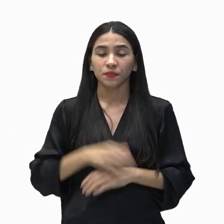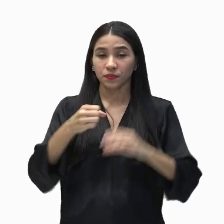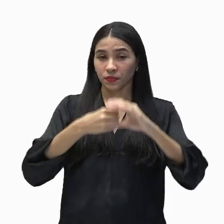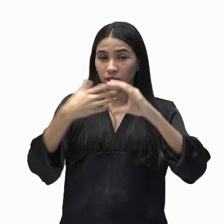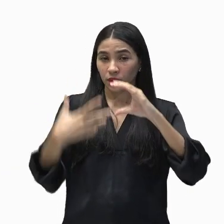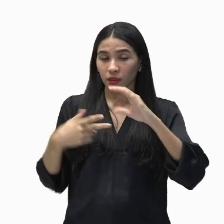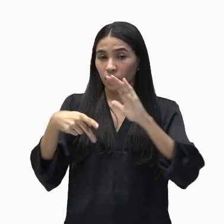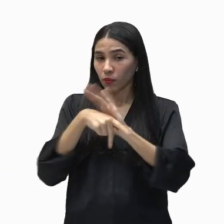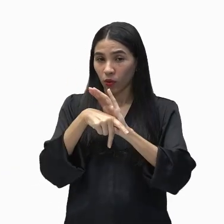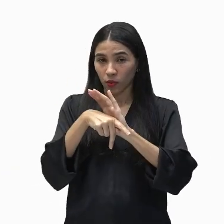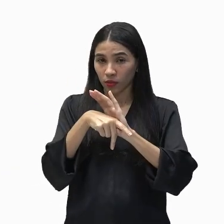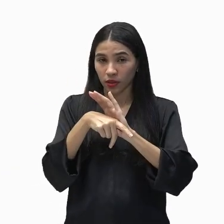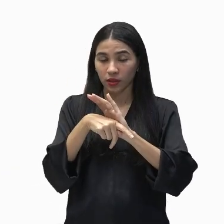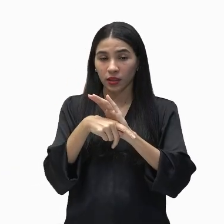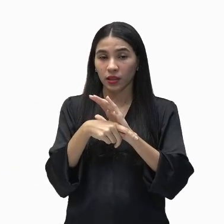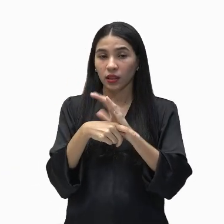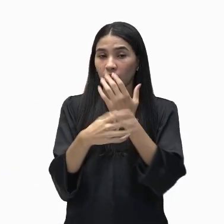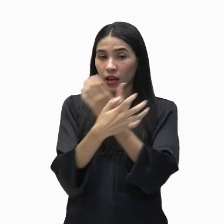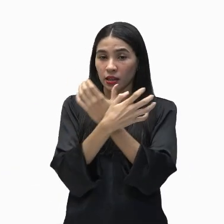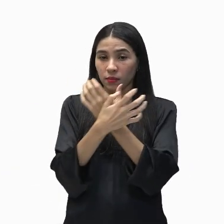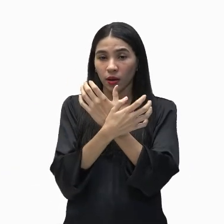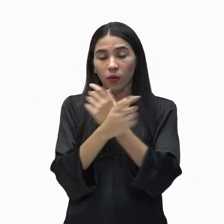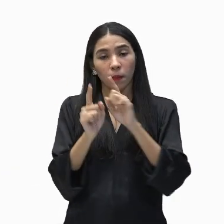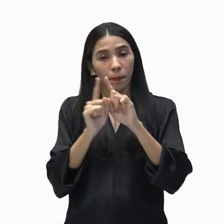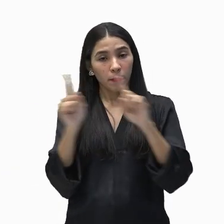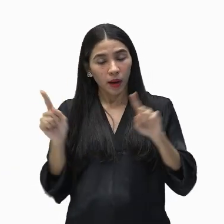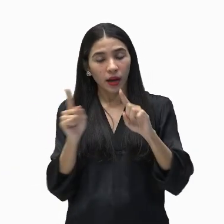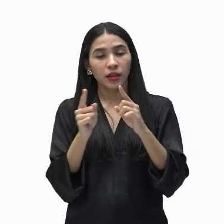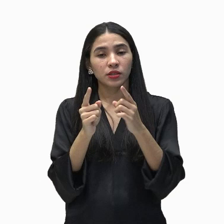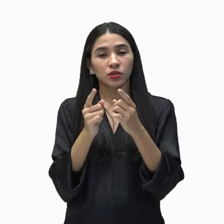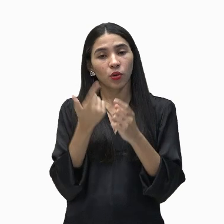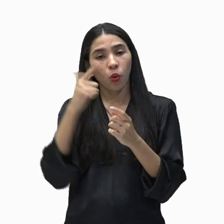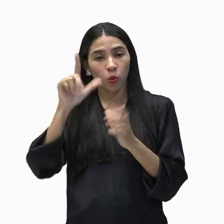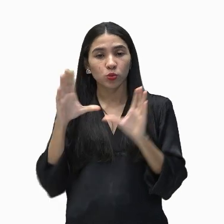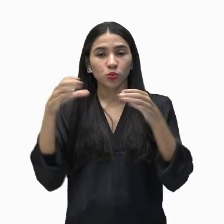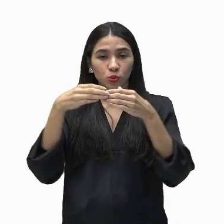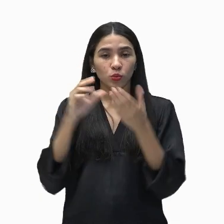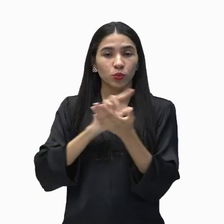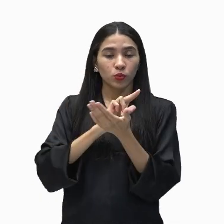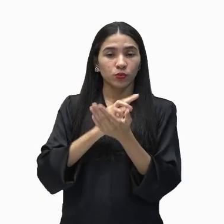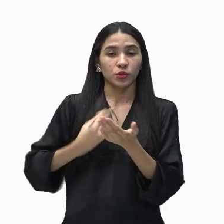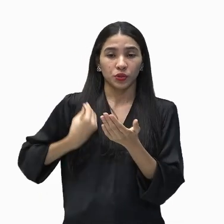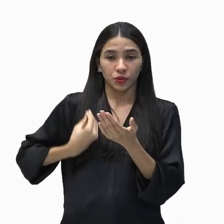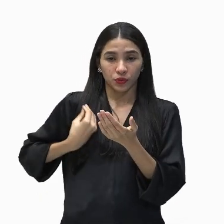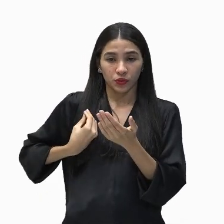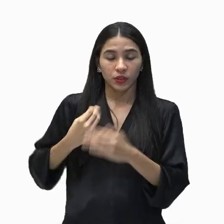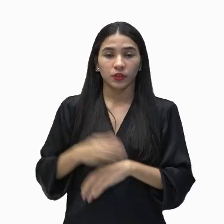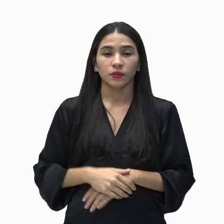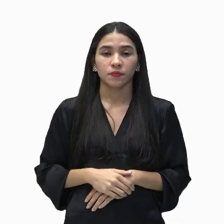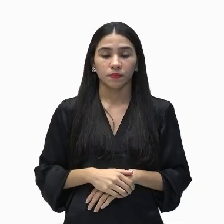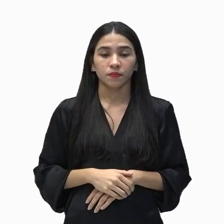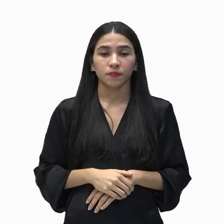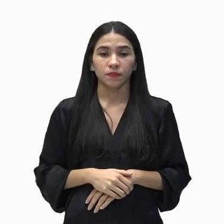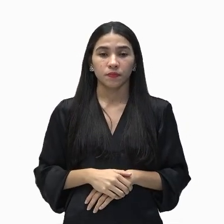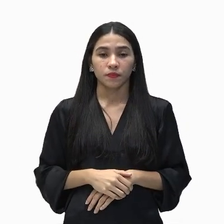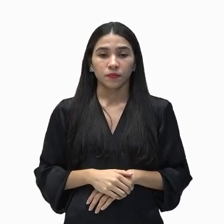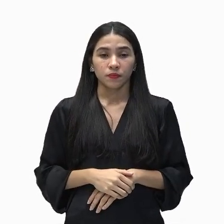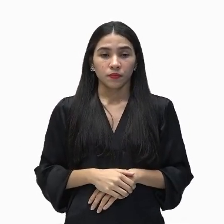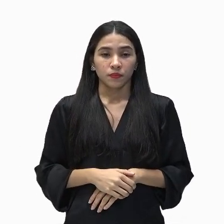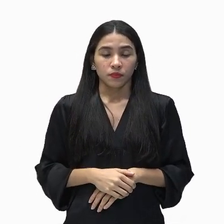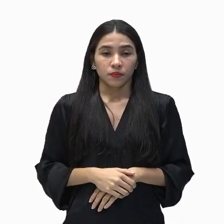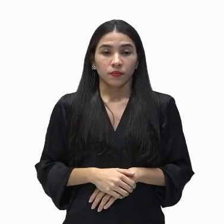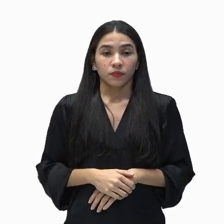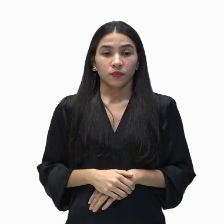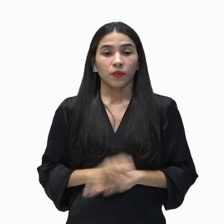característica exclusivamente animal, já é de seres mais complexos, a gente engloba aí os animais e os vegetais.